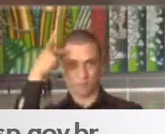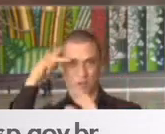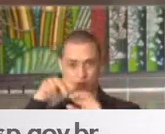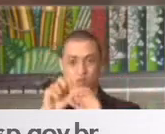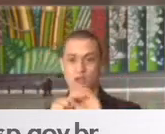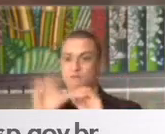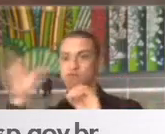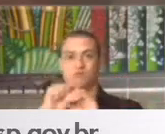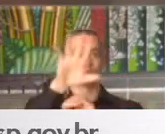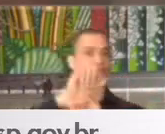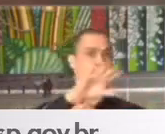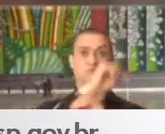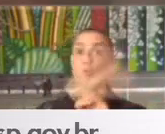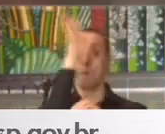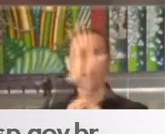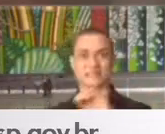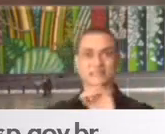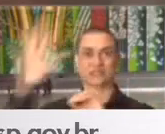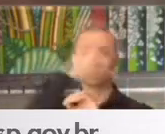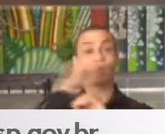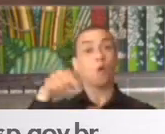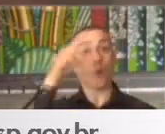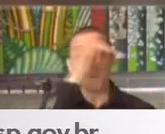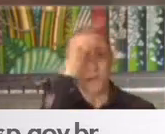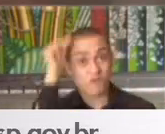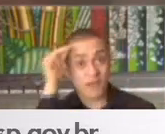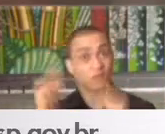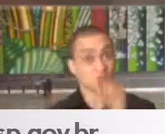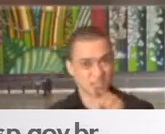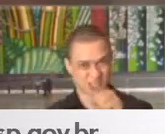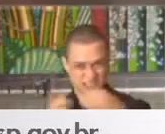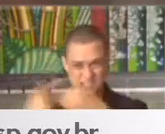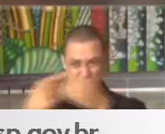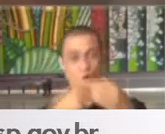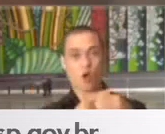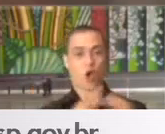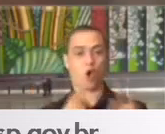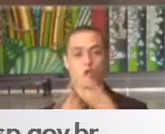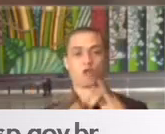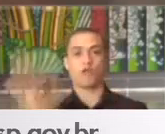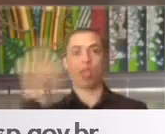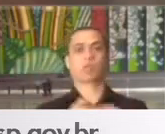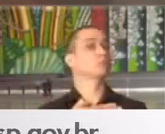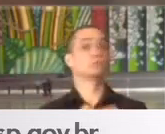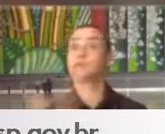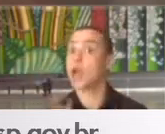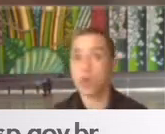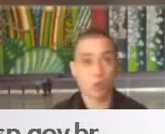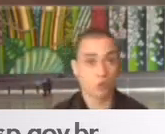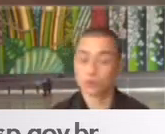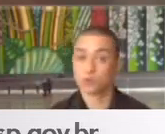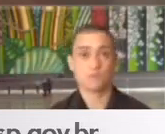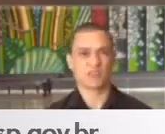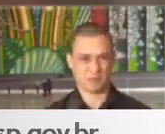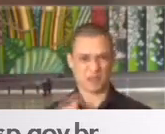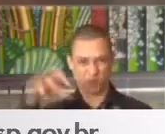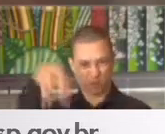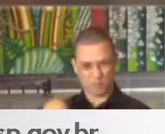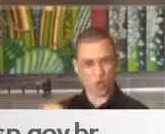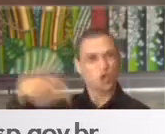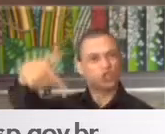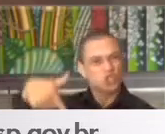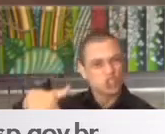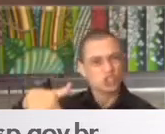Portanto, prefeitos e prefeitas de cidades do interior, não bloqueiem estradas, não limitem o funcionamento de postos de